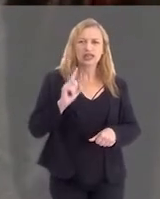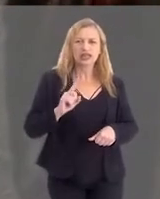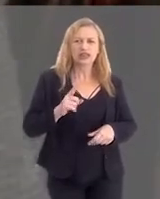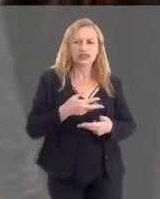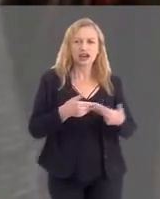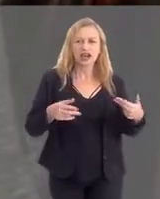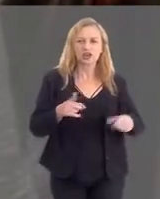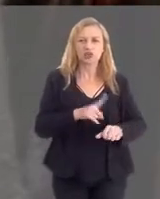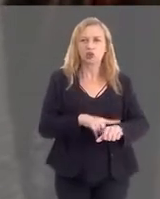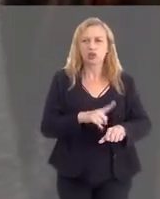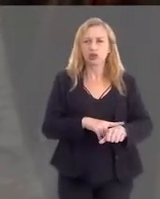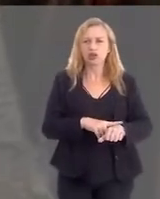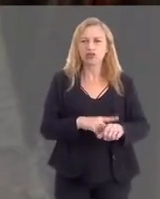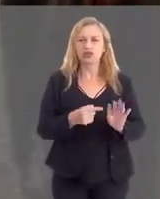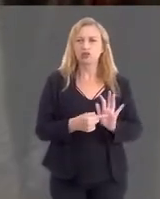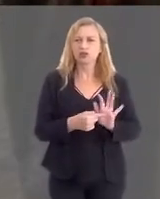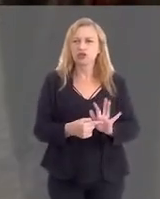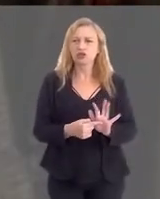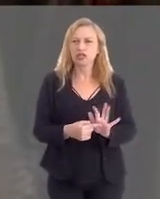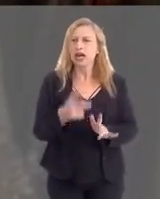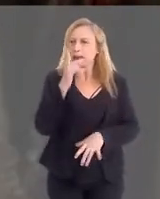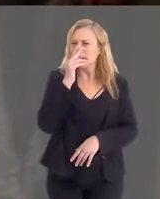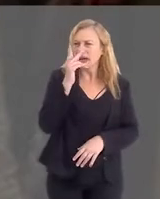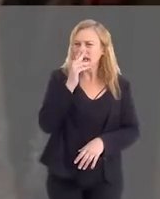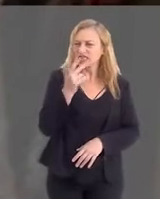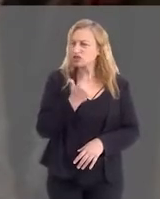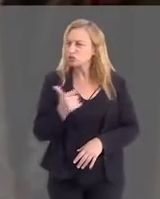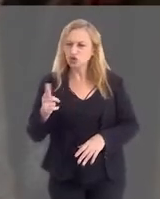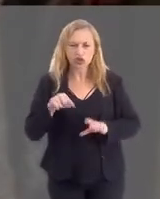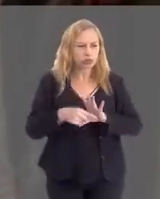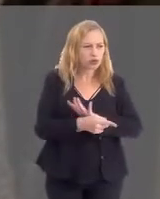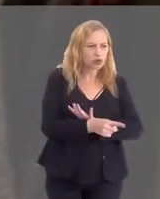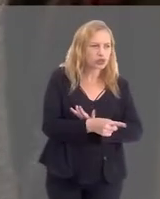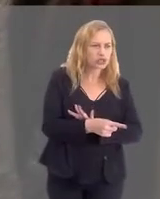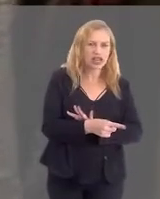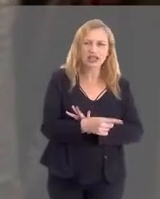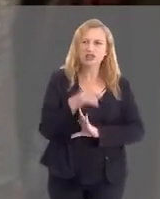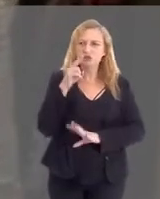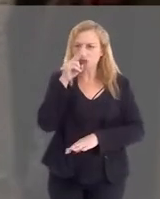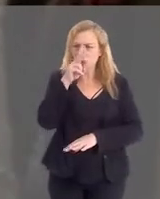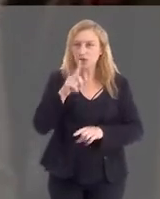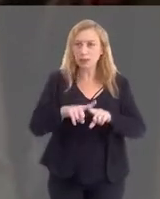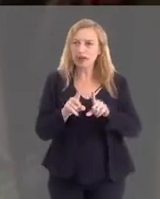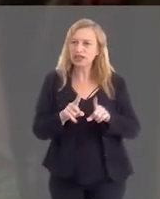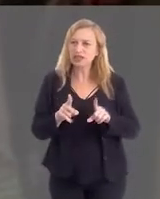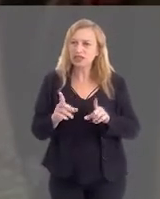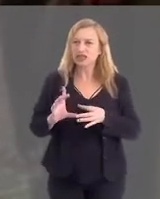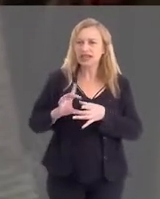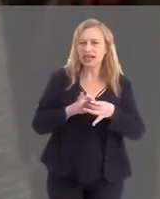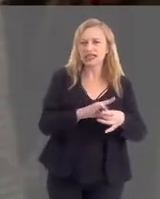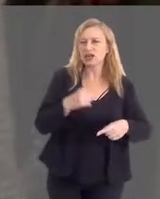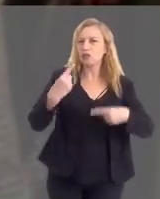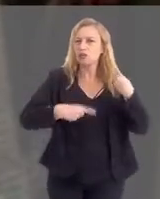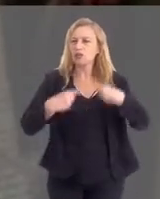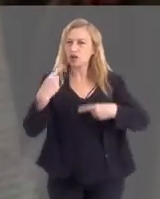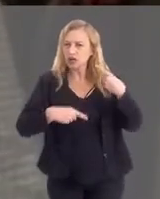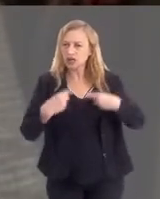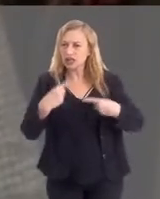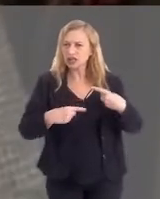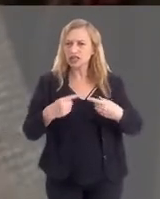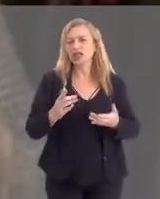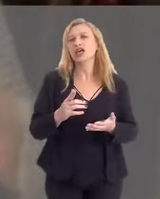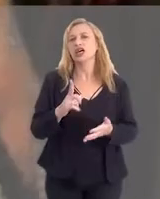ela foi em muitos momentos formatada e pareceu que ela não tinha a profundidade que ela tinha. Mas ela tinha um viés